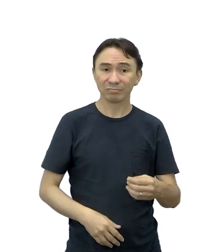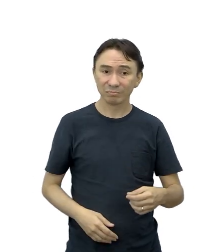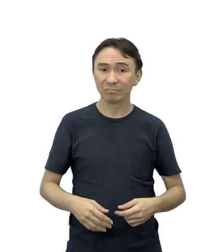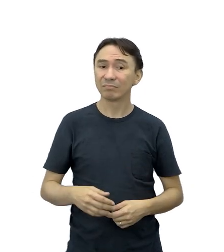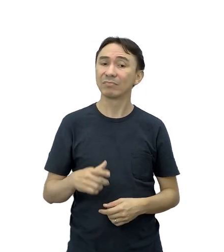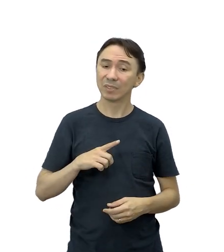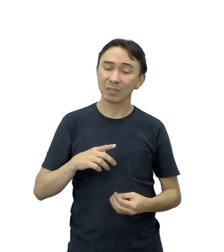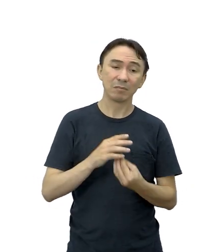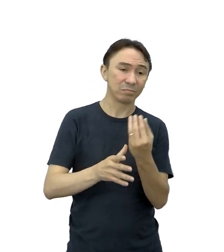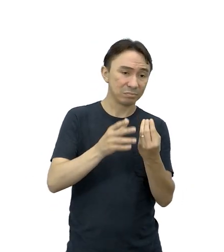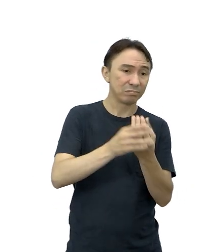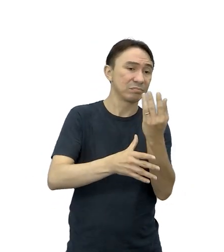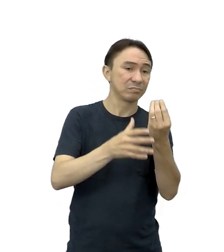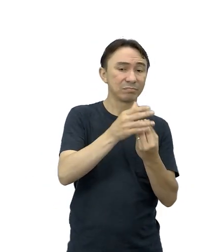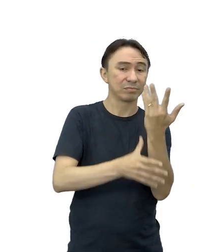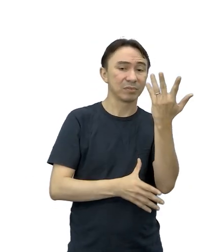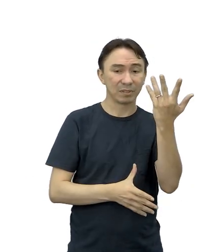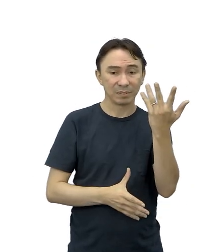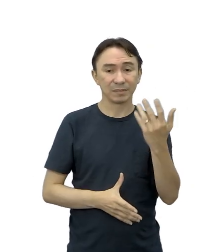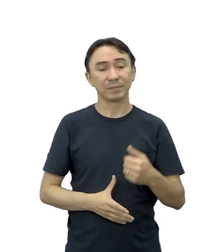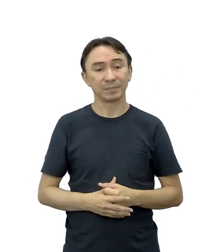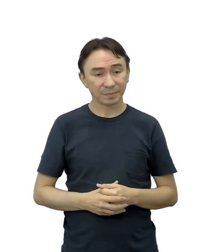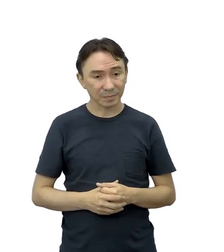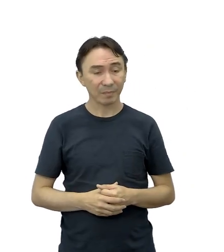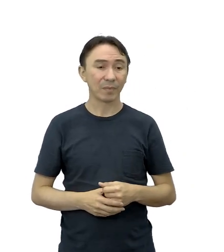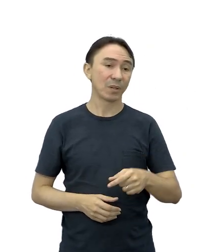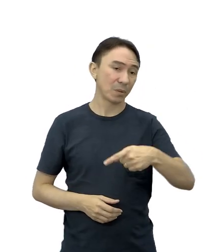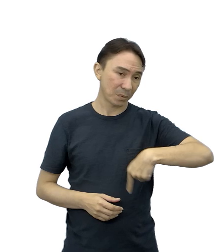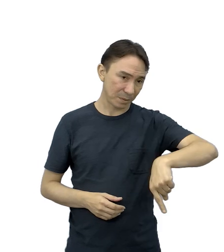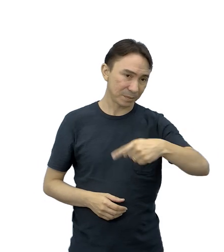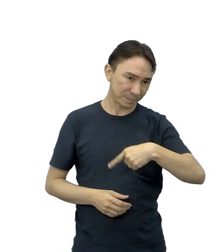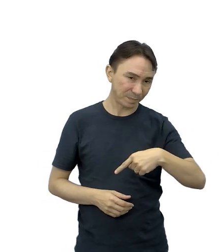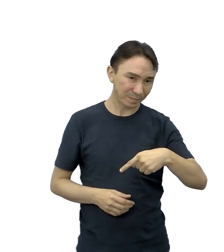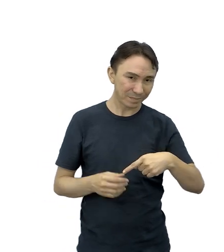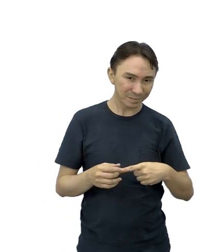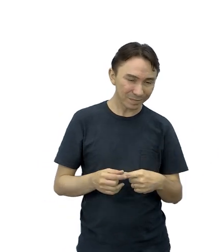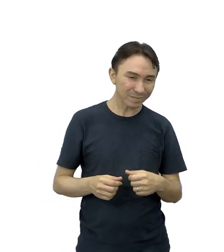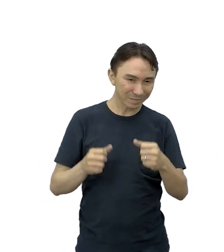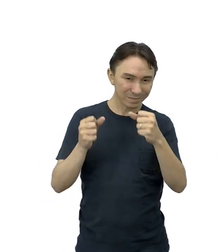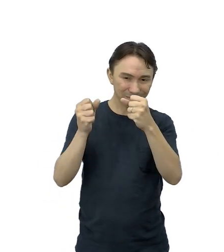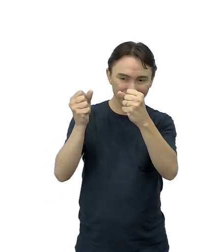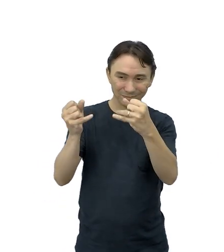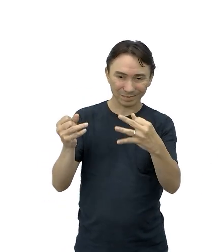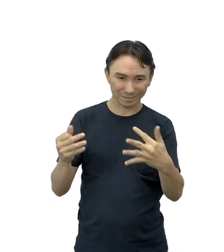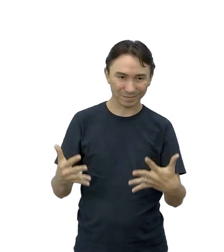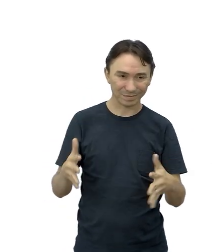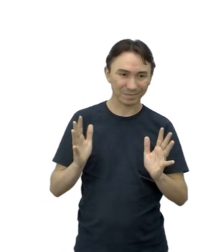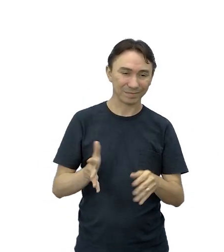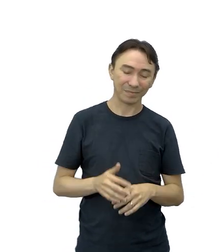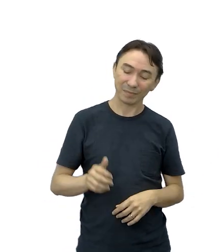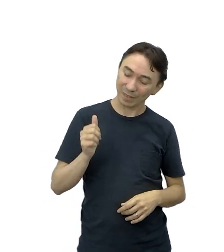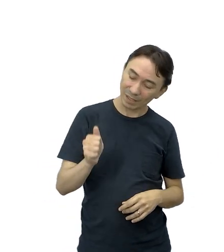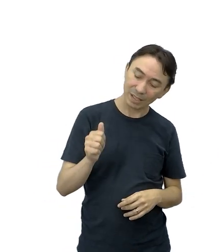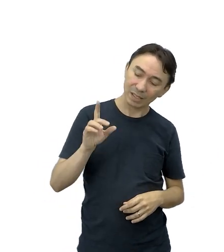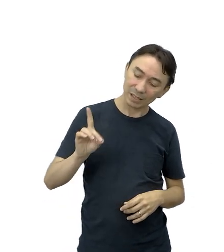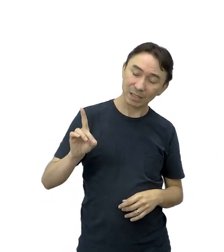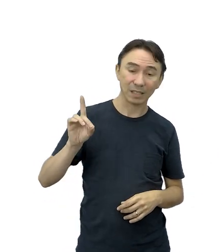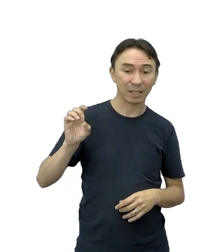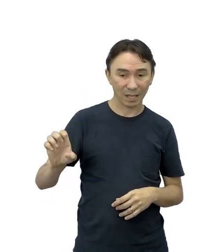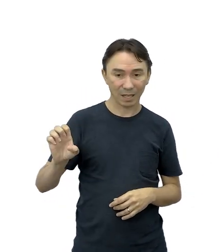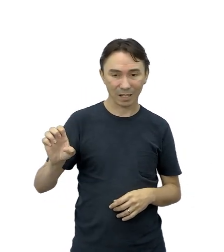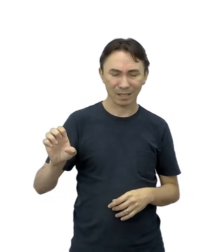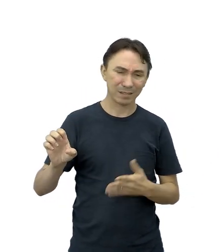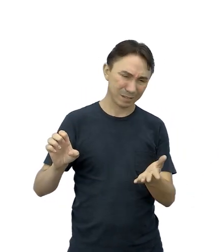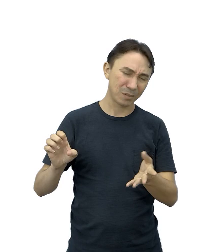né? Então, nós falamos aí da questão da avaliação da ADE, avaliação diagnóstica. Deixa eu falar um pouquinho, porque vocês já